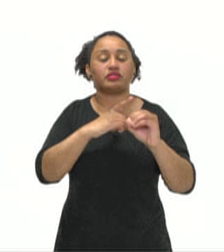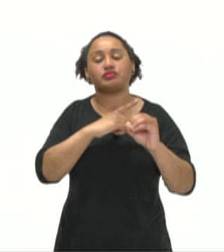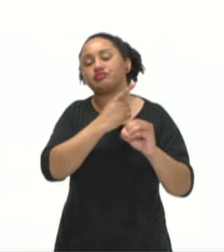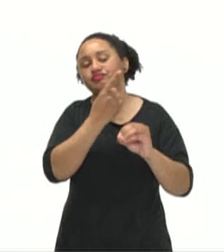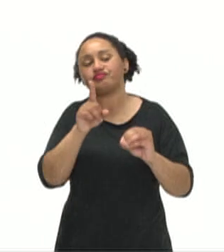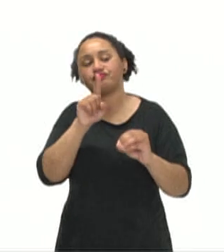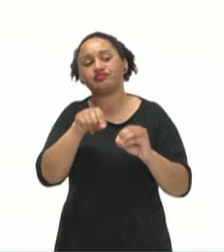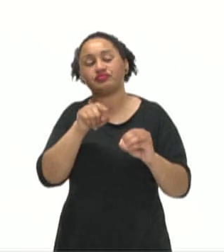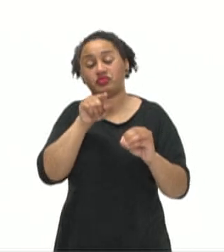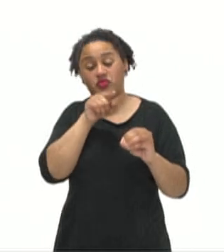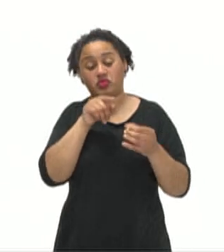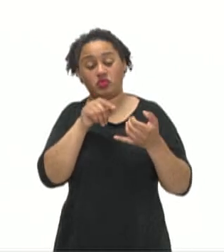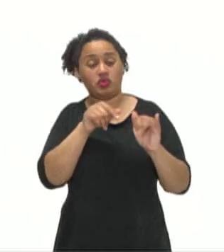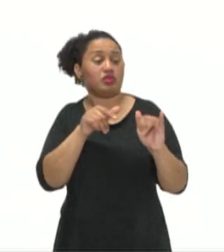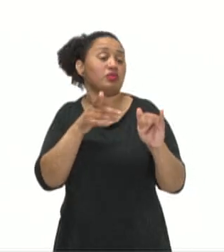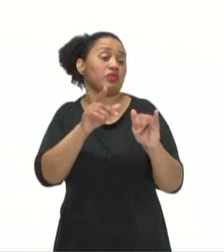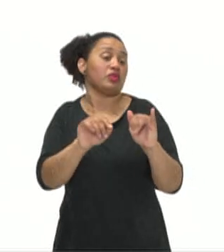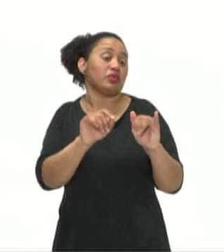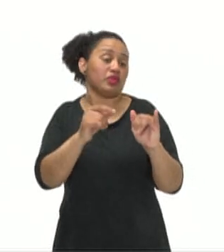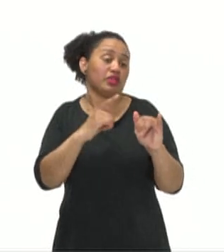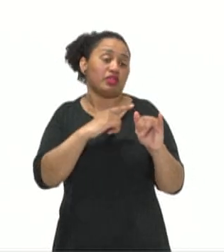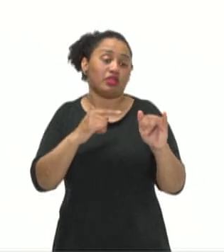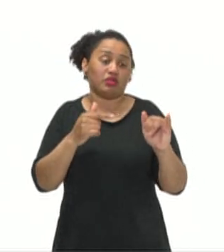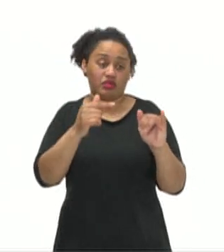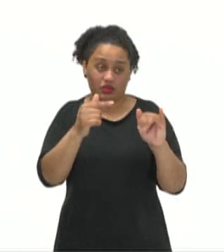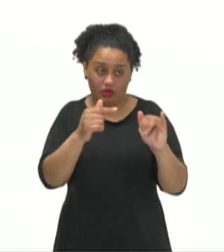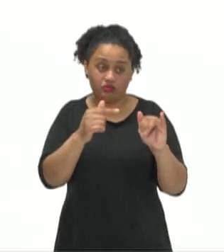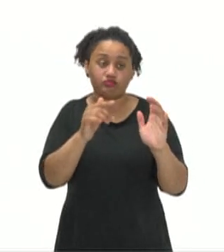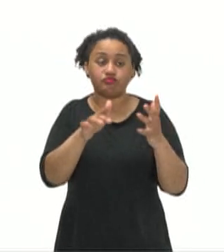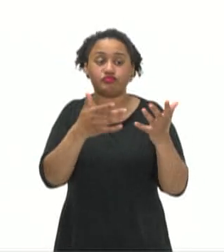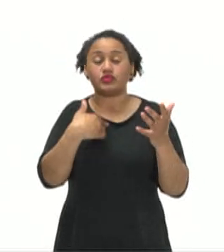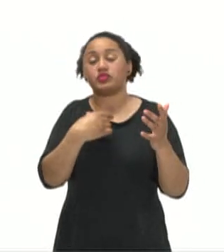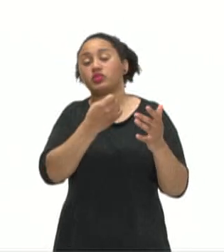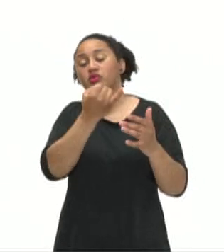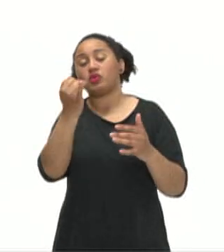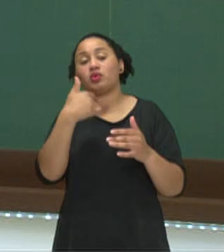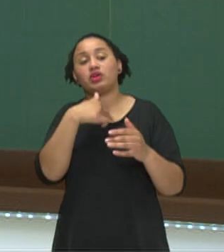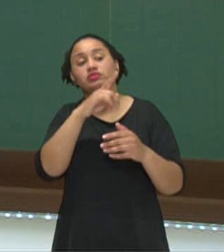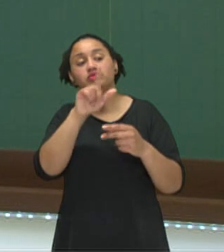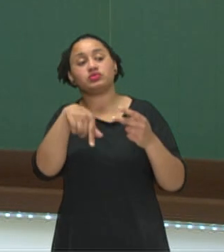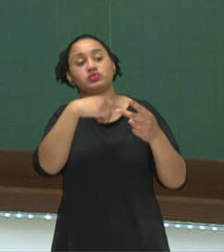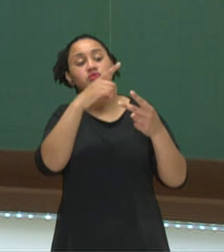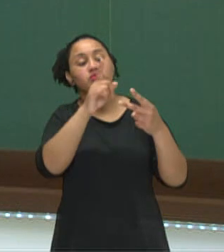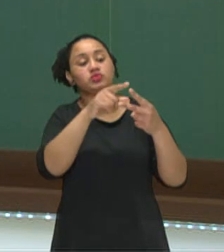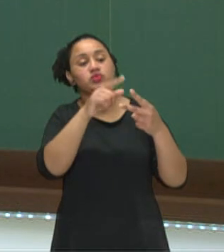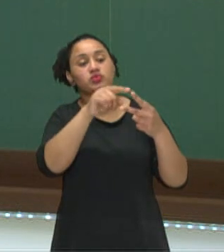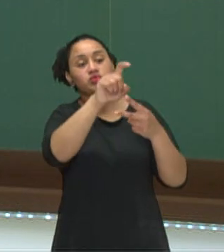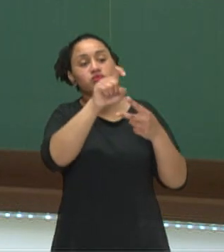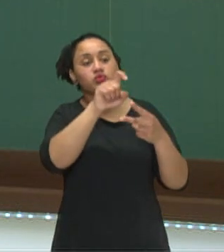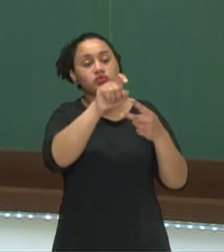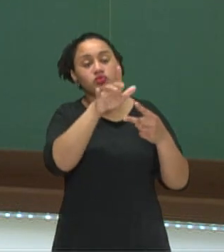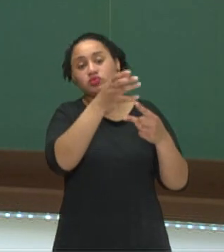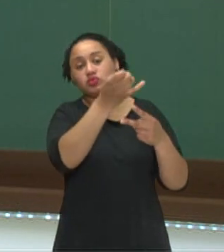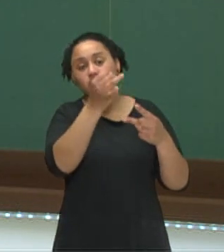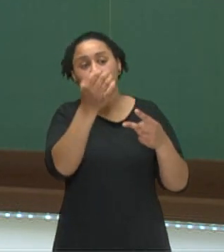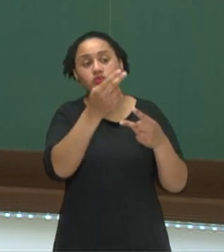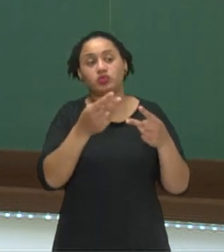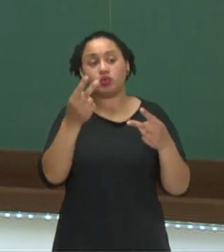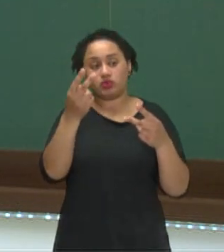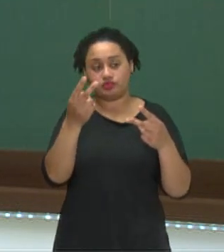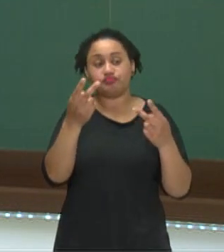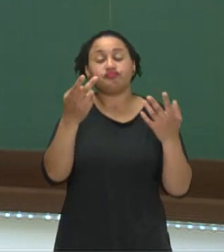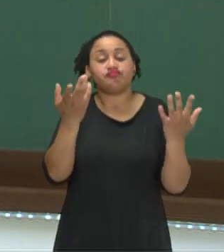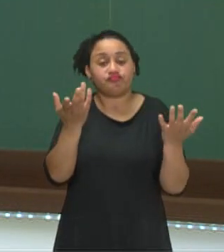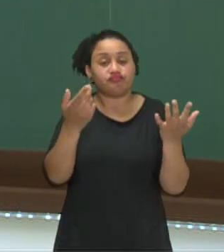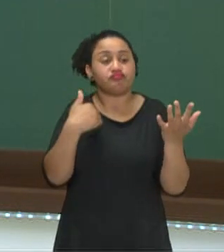nosso elemento chamado de Y aqui? Tenho 7. Quantos elétrons eu tenho lá no nosso elemento chamado de X? 2.